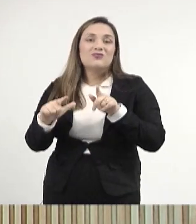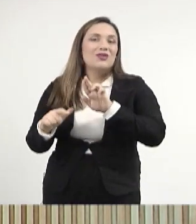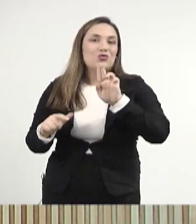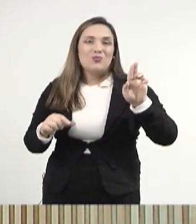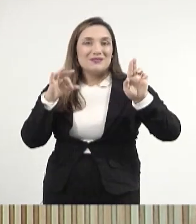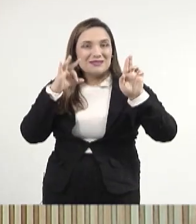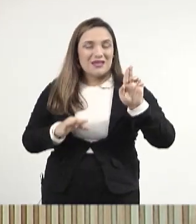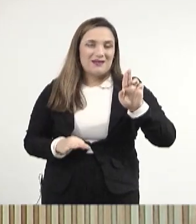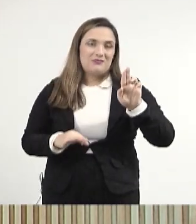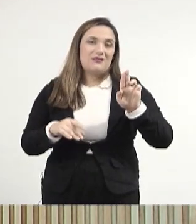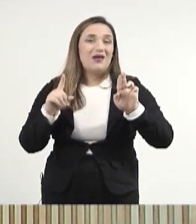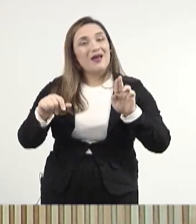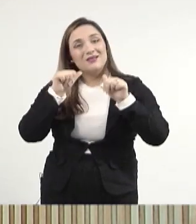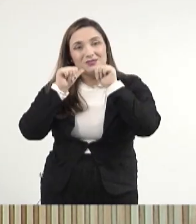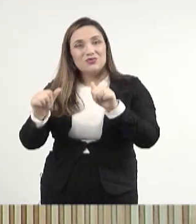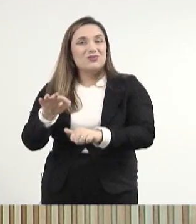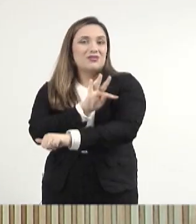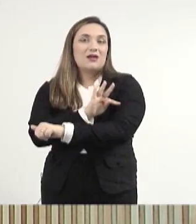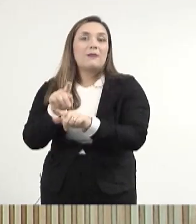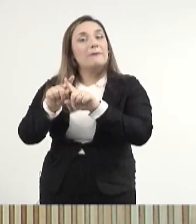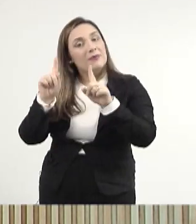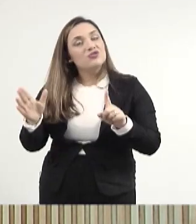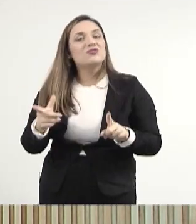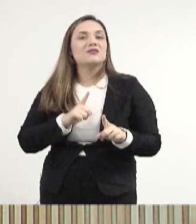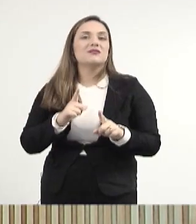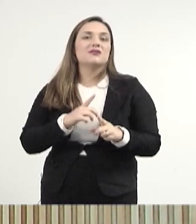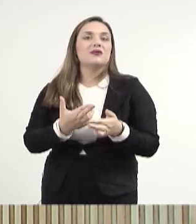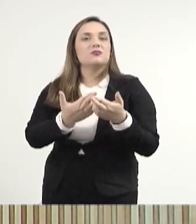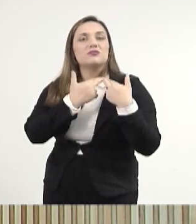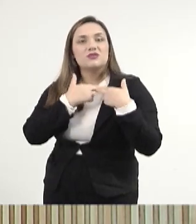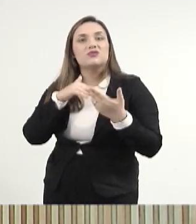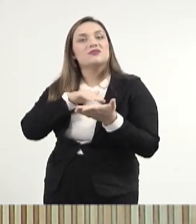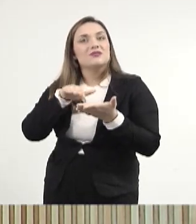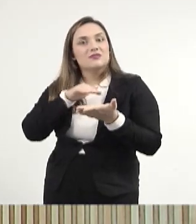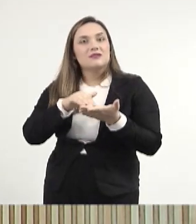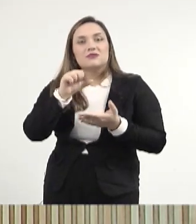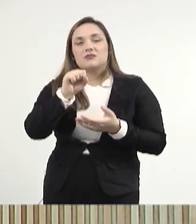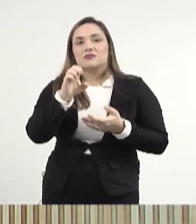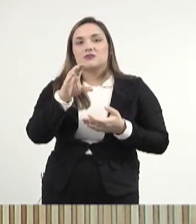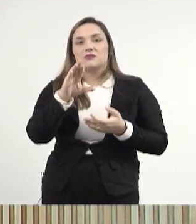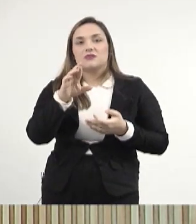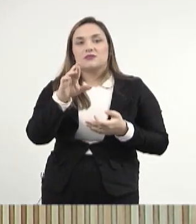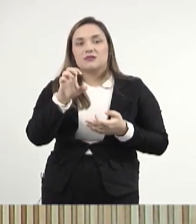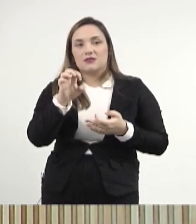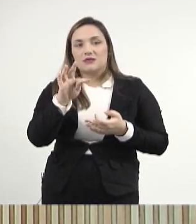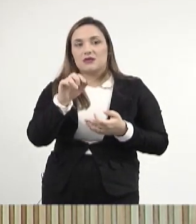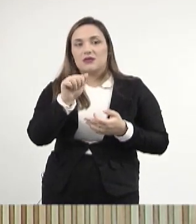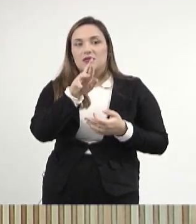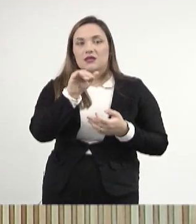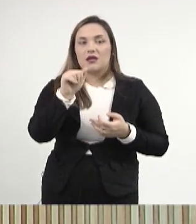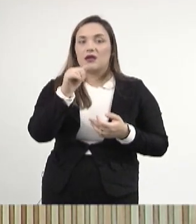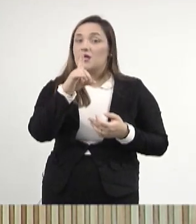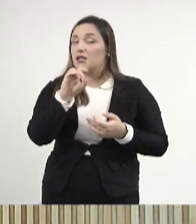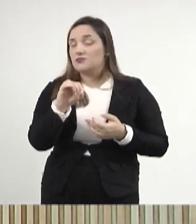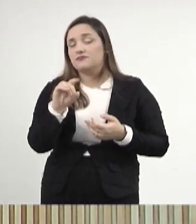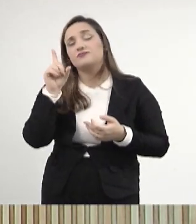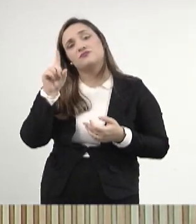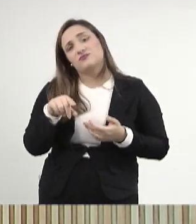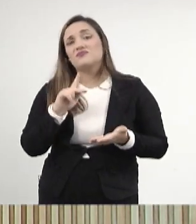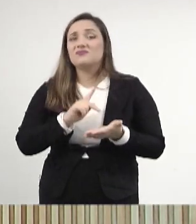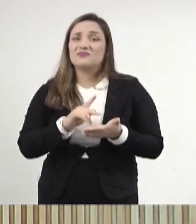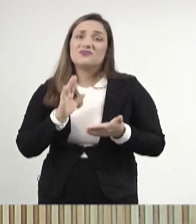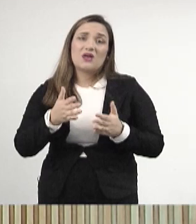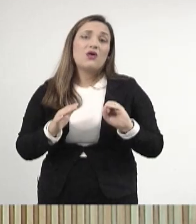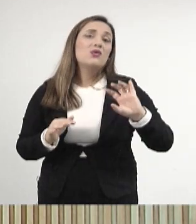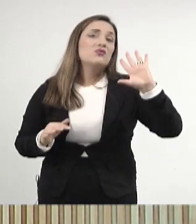técnicos, que atuam, já têm atribuições de secretariado. Então, o que o Tribunal de Justiça propõe, na verdade, aqui, na